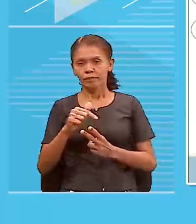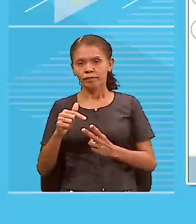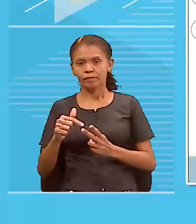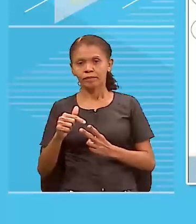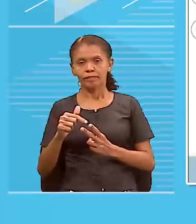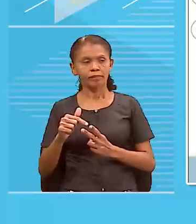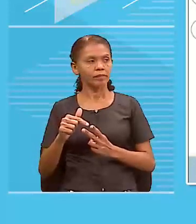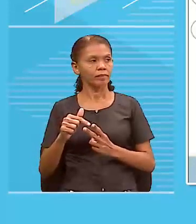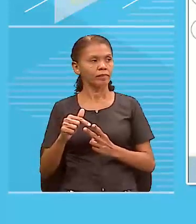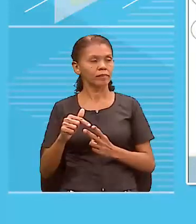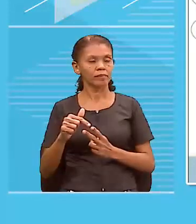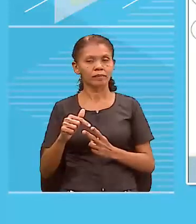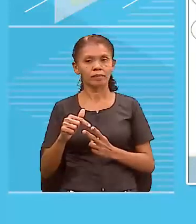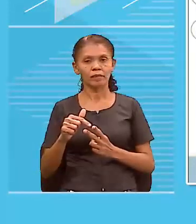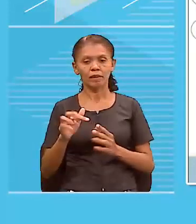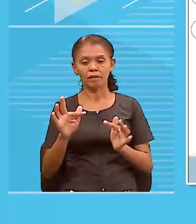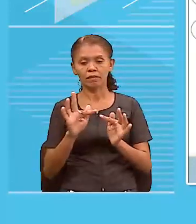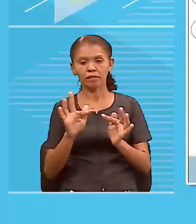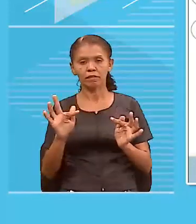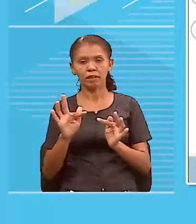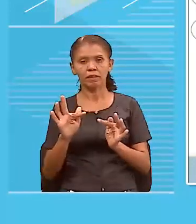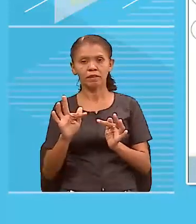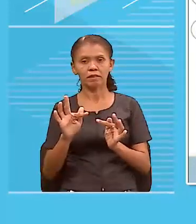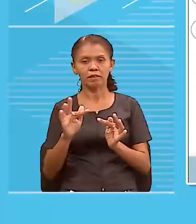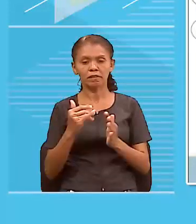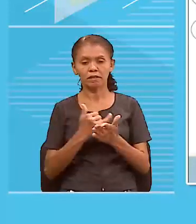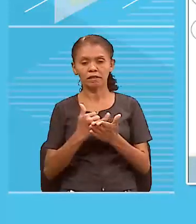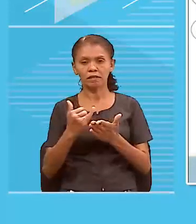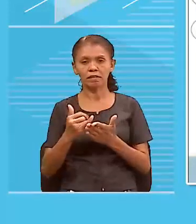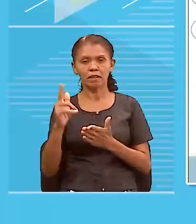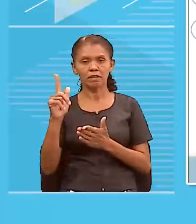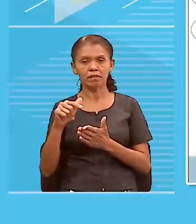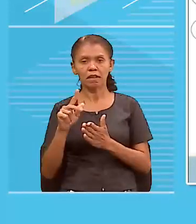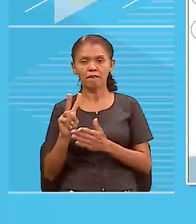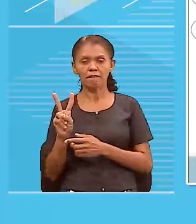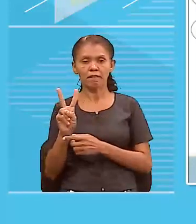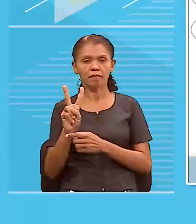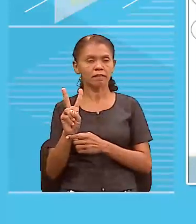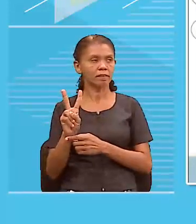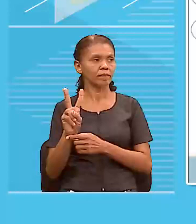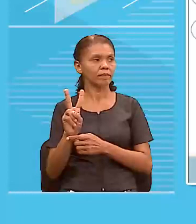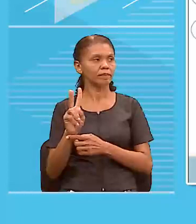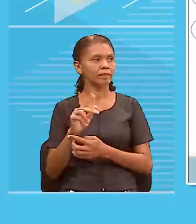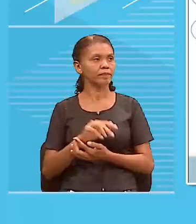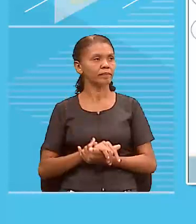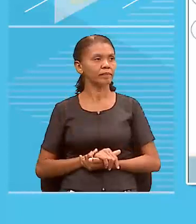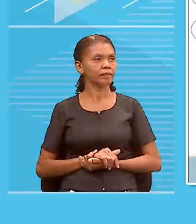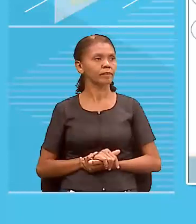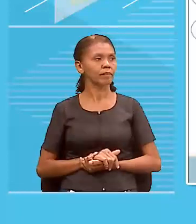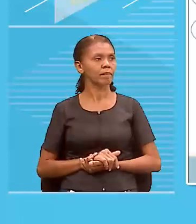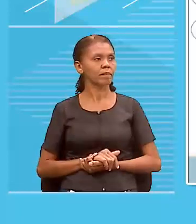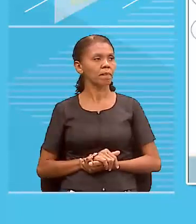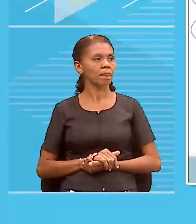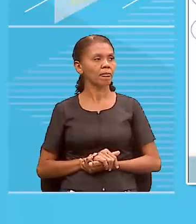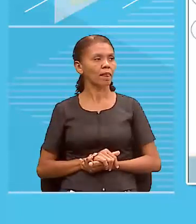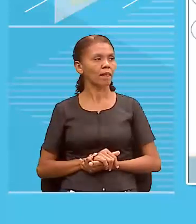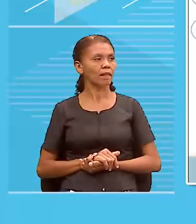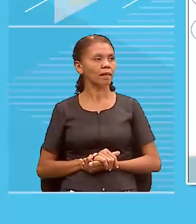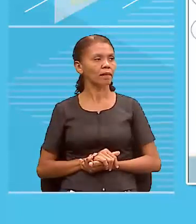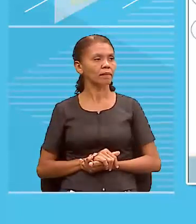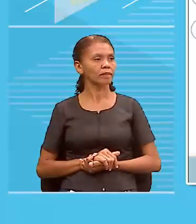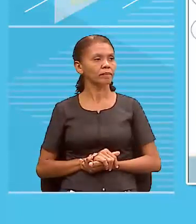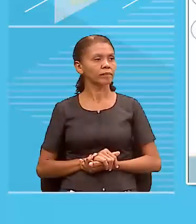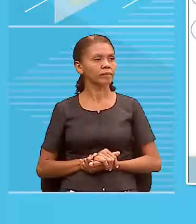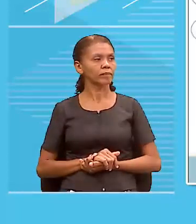vamos adiante o horário da Porque que a internet é importante Professor o próprio título